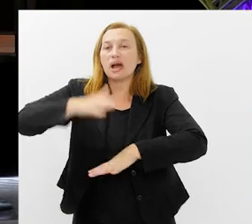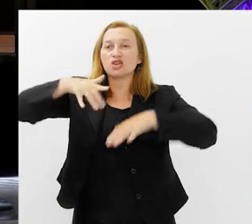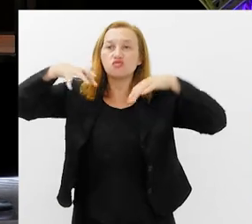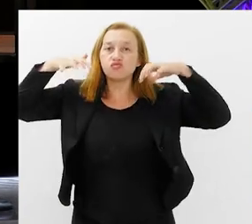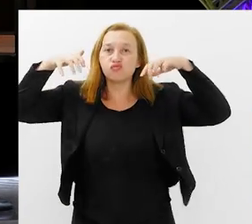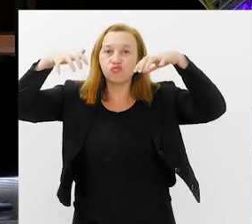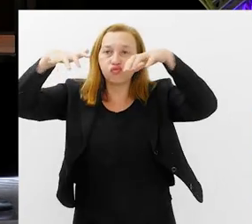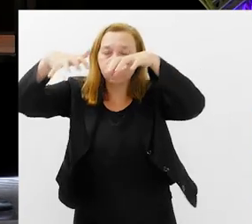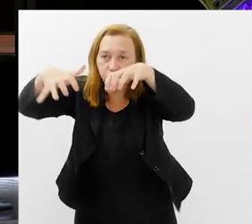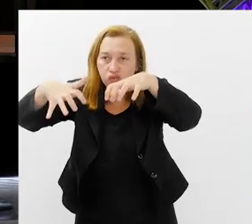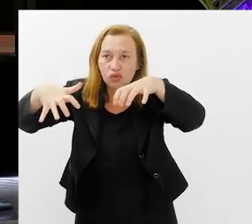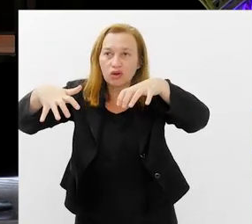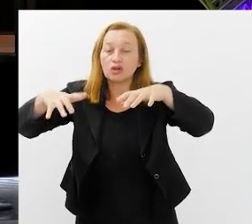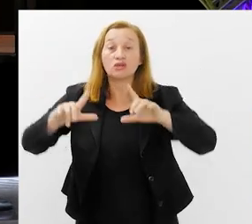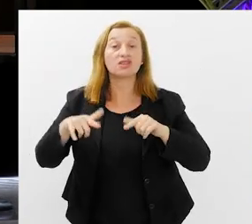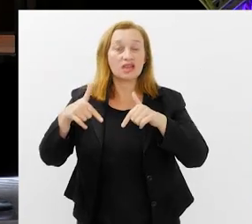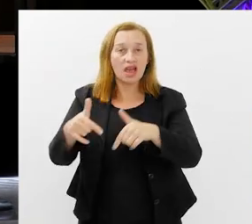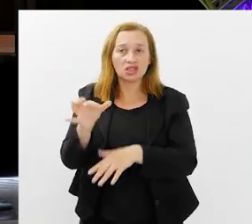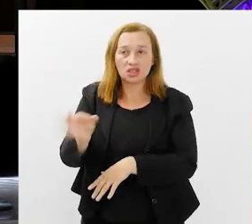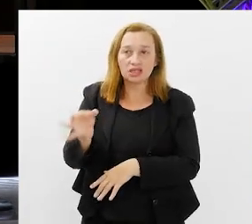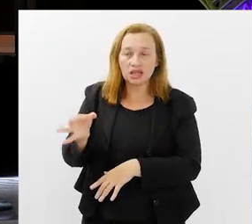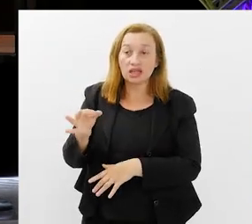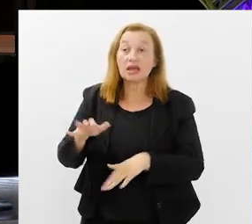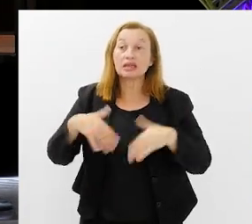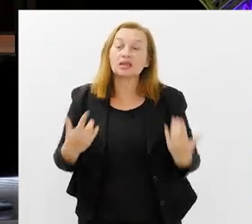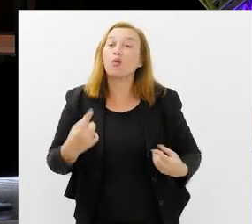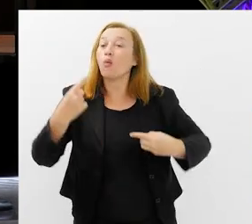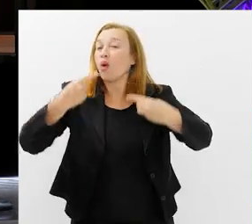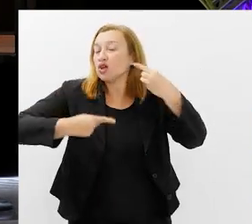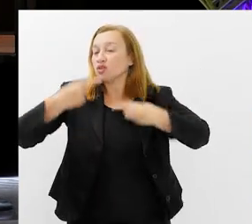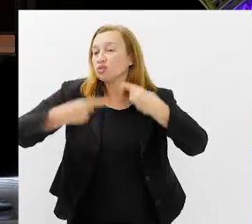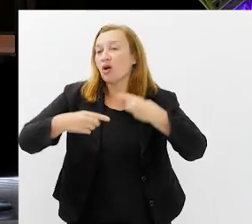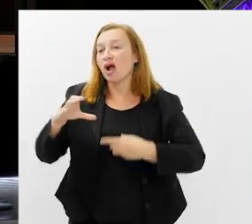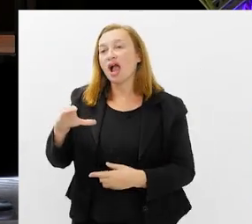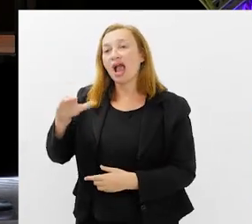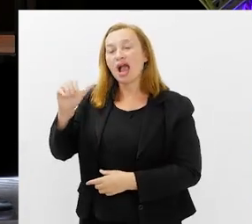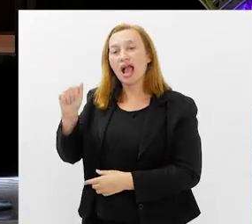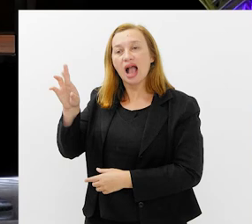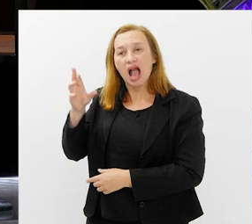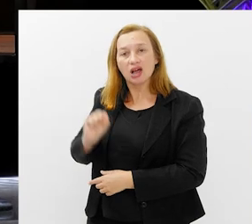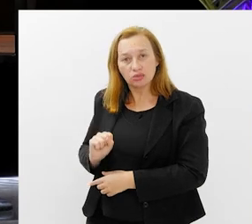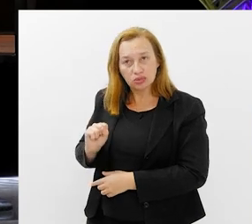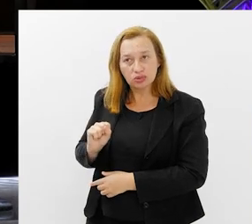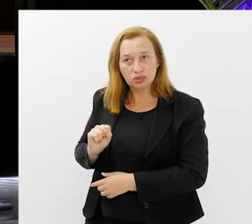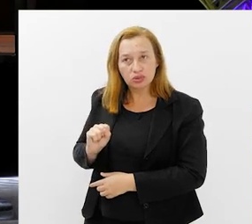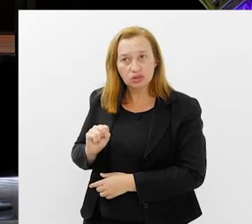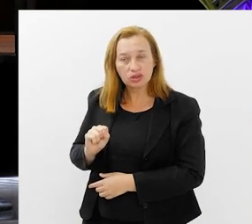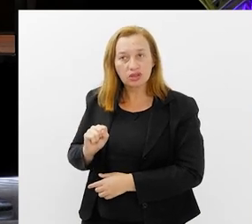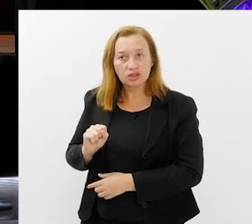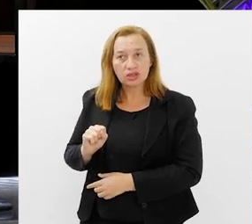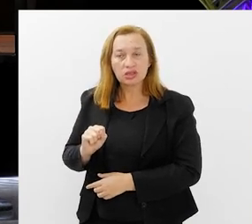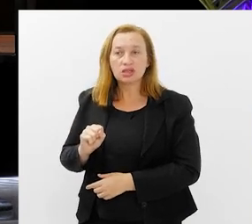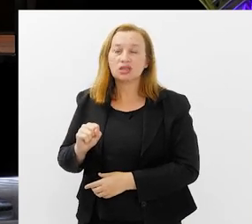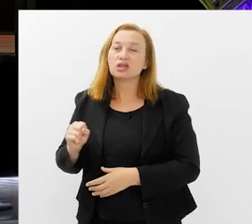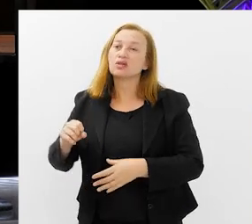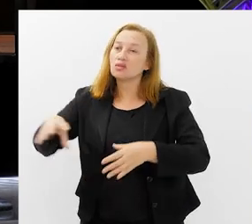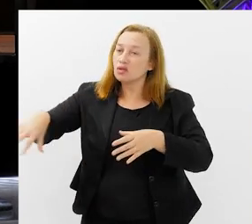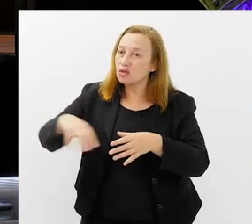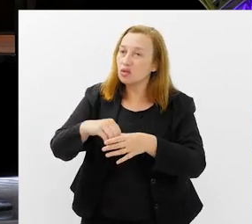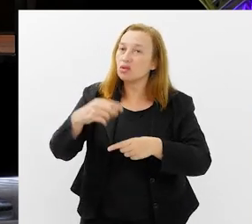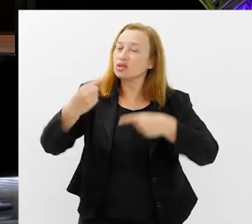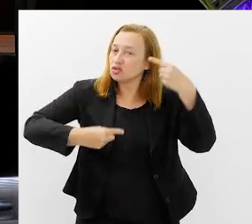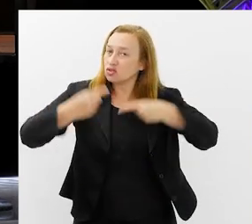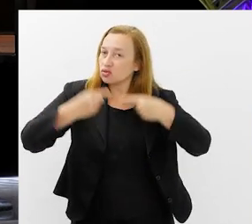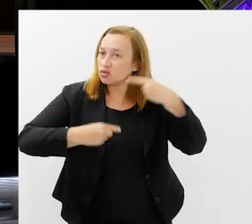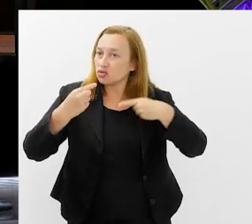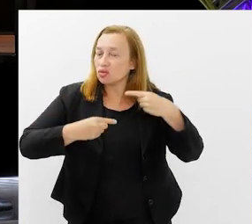medida que você age de forma... Então, é um debate, Carlos, que se coloca na arena política,